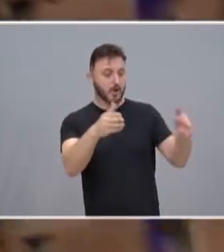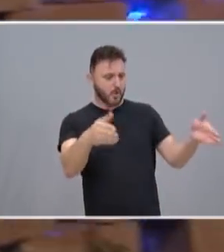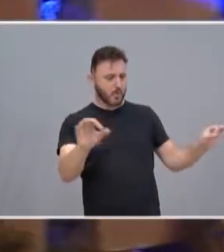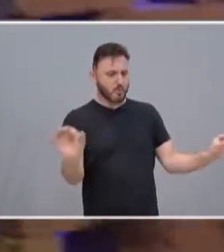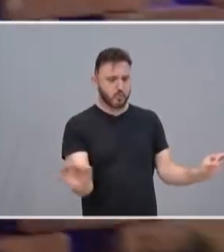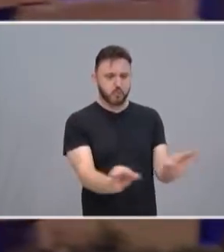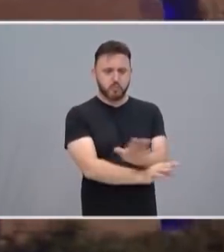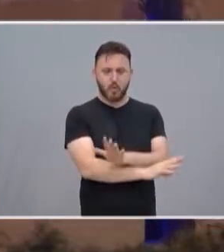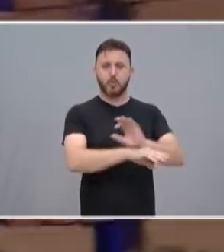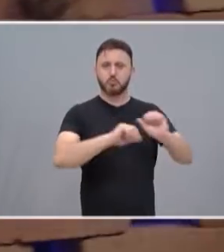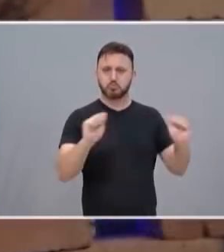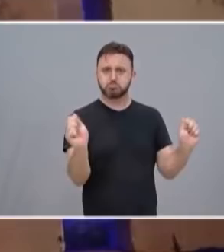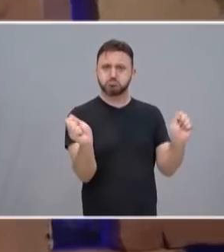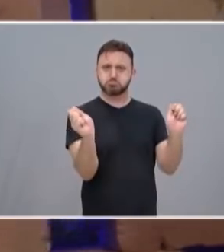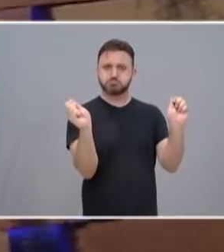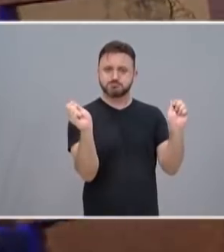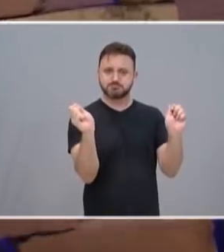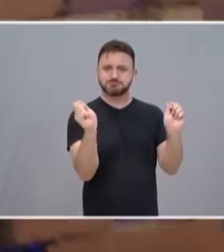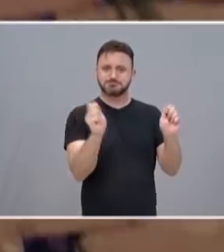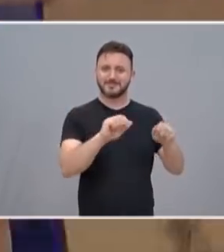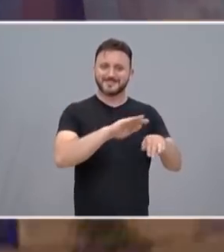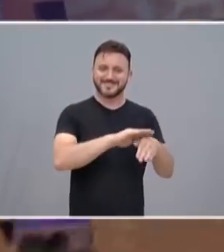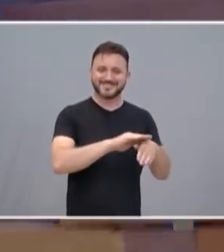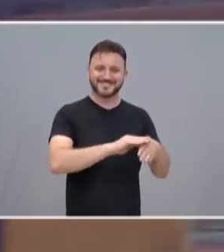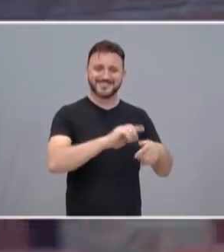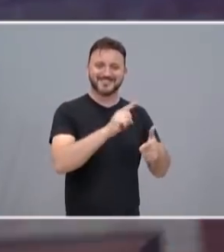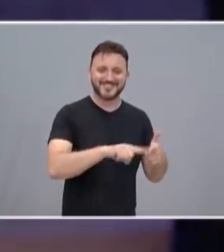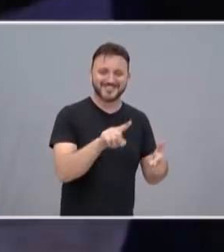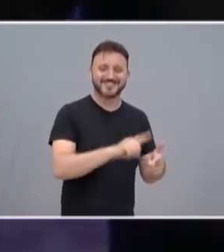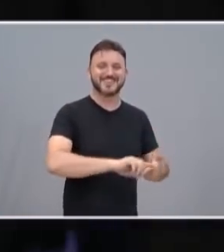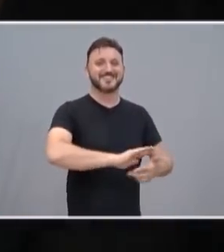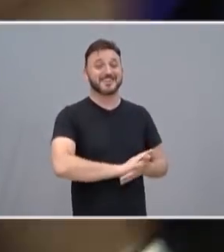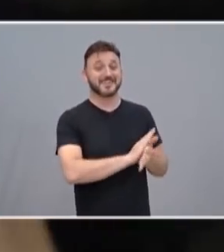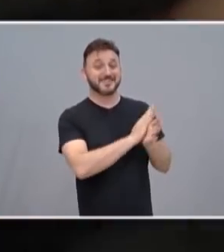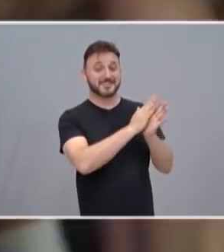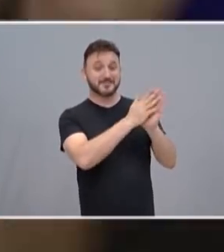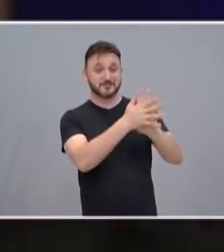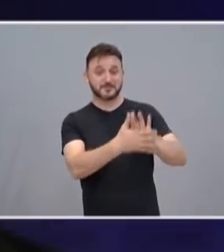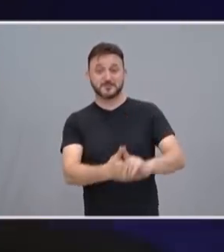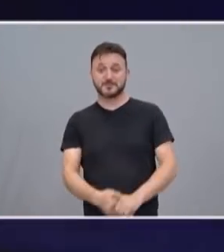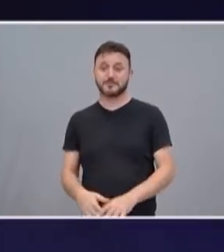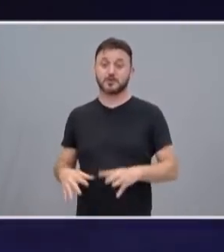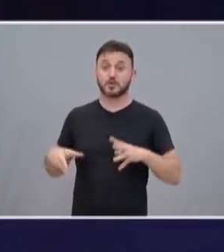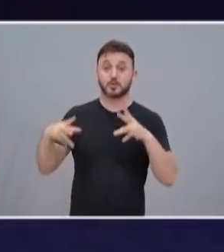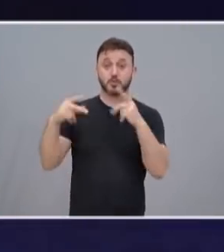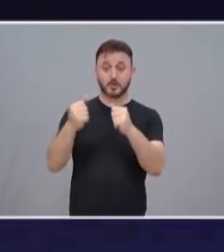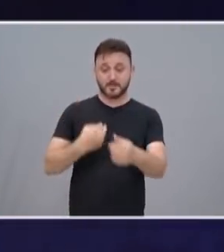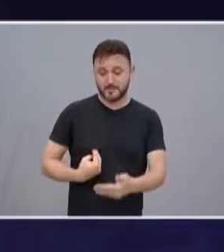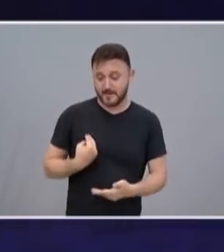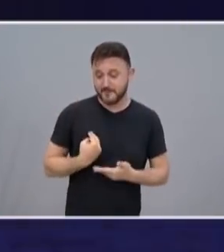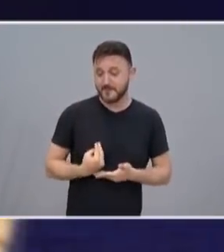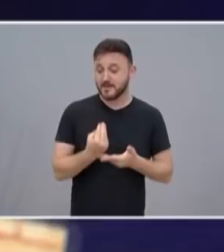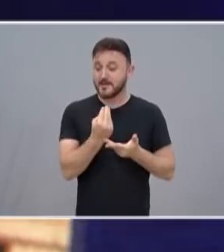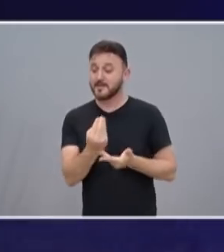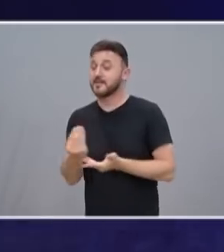vão cair. Por toda minha vida eu busquei a